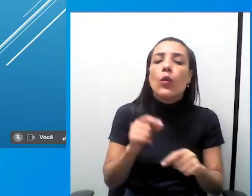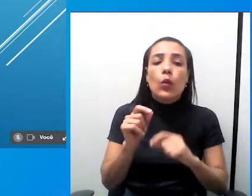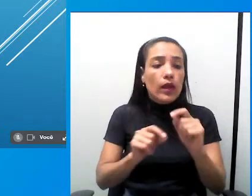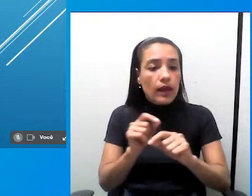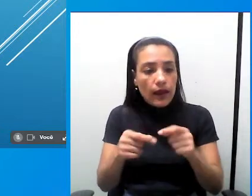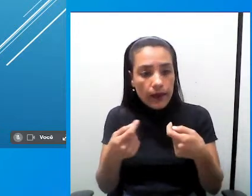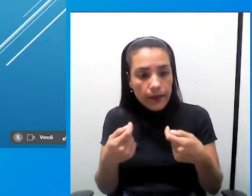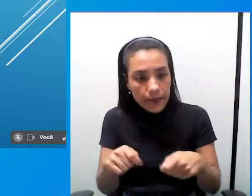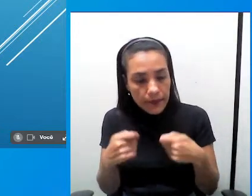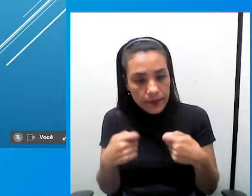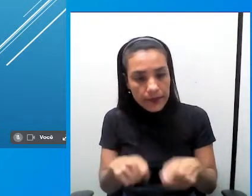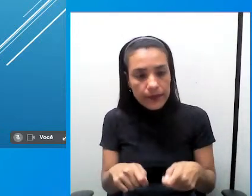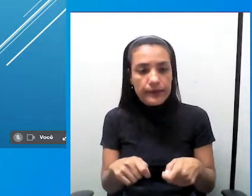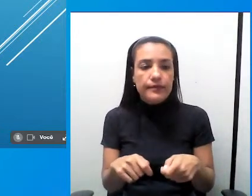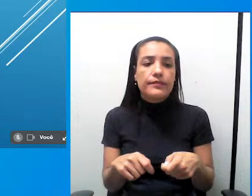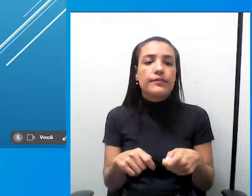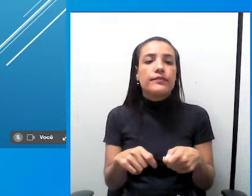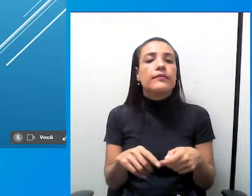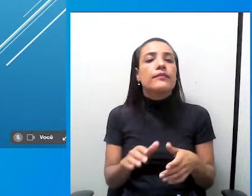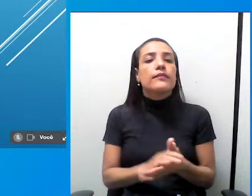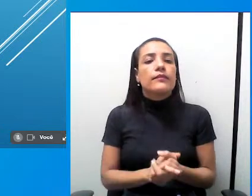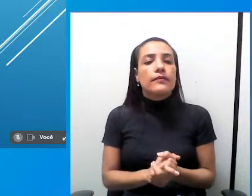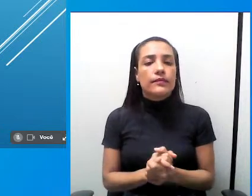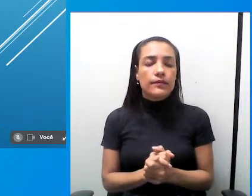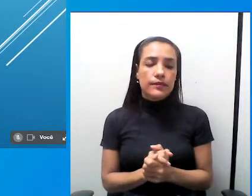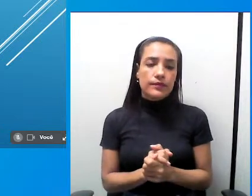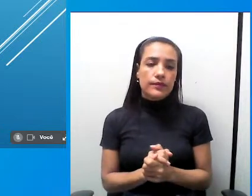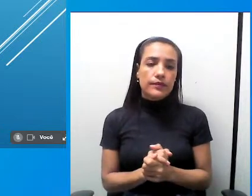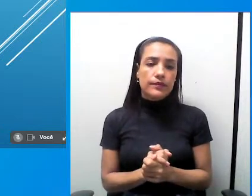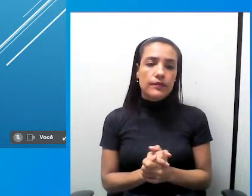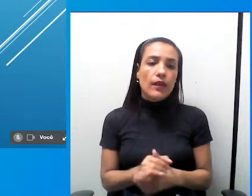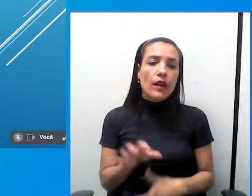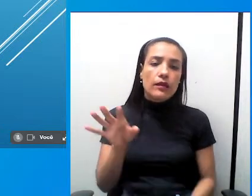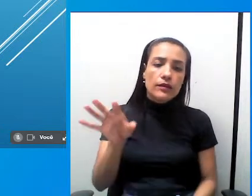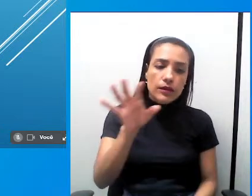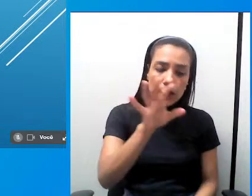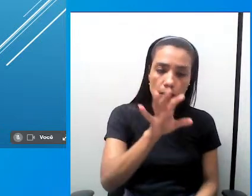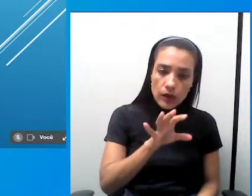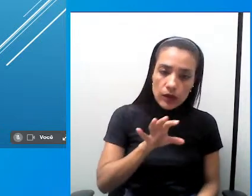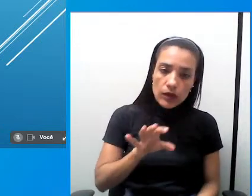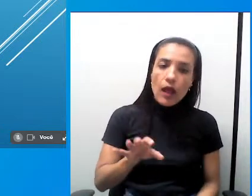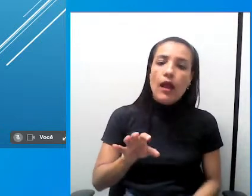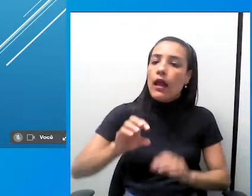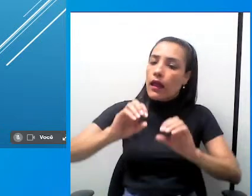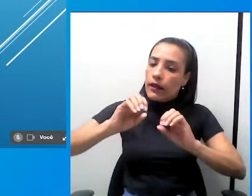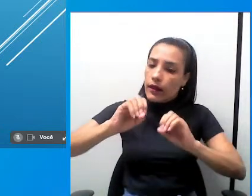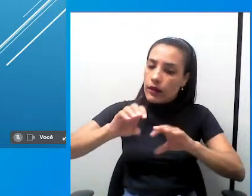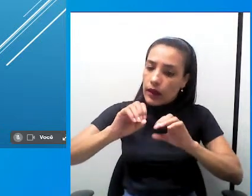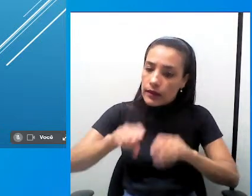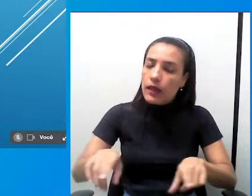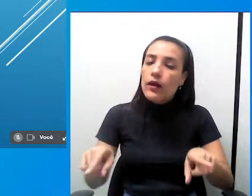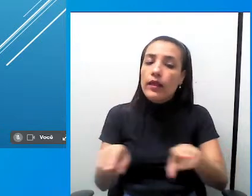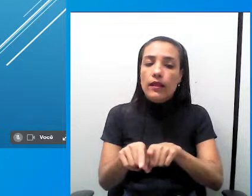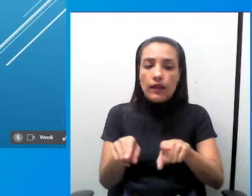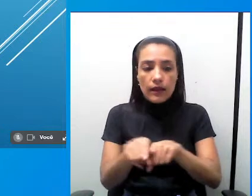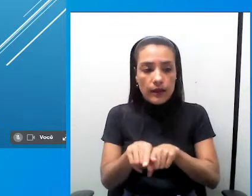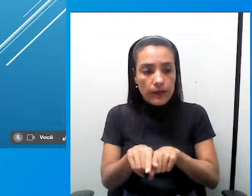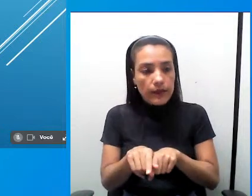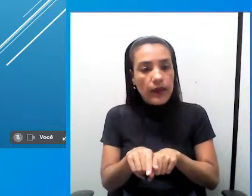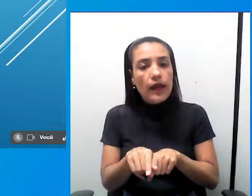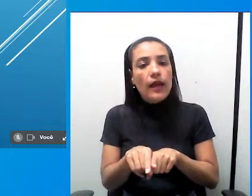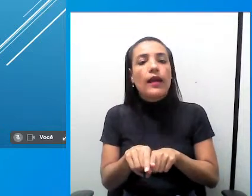de oportunidades, que levantava necessidades regionais, não só na área da educação, mas também de atendimento